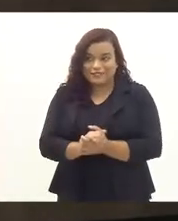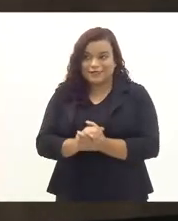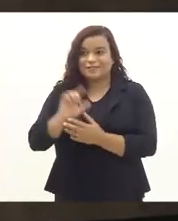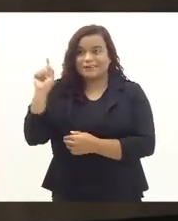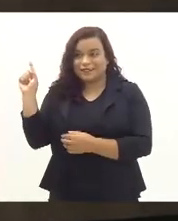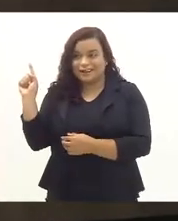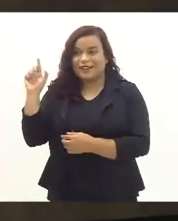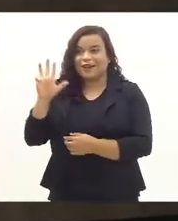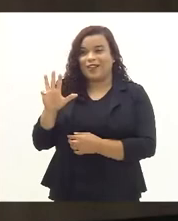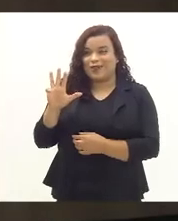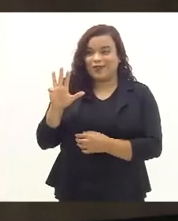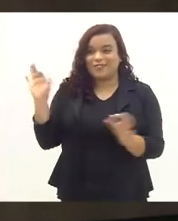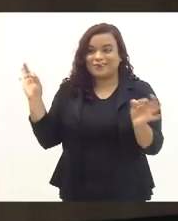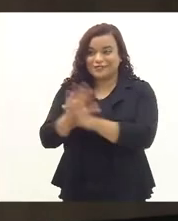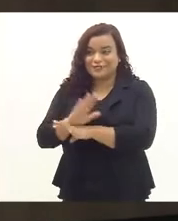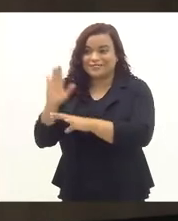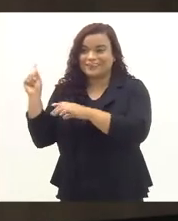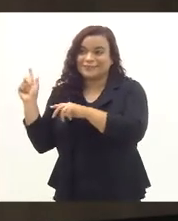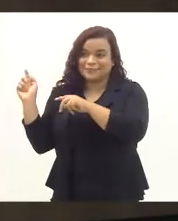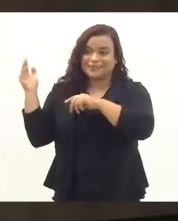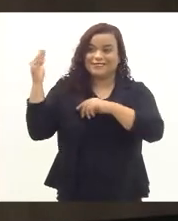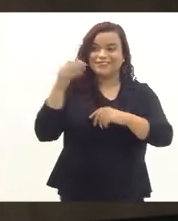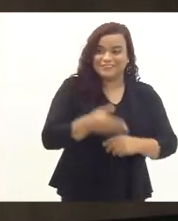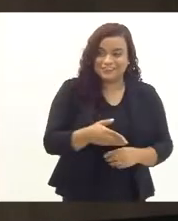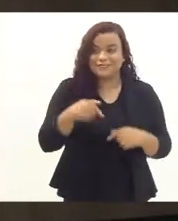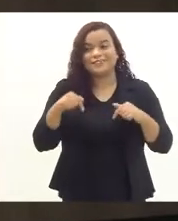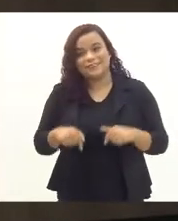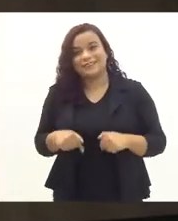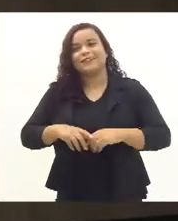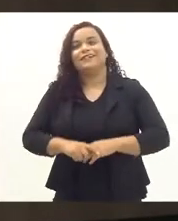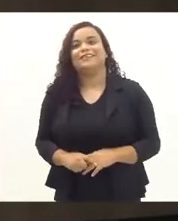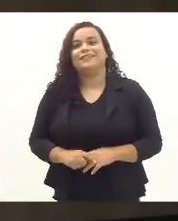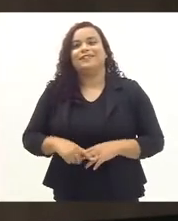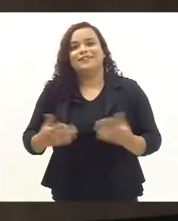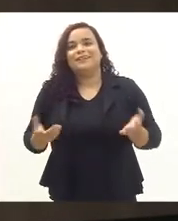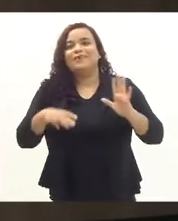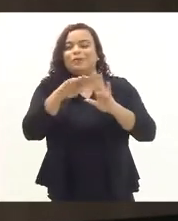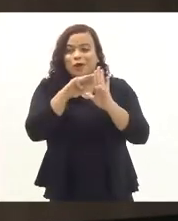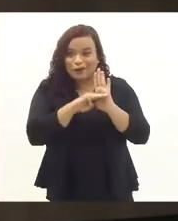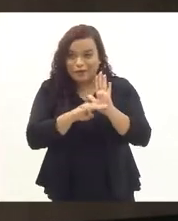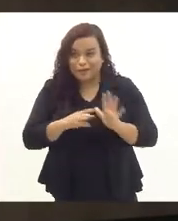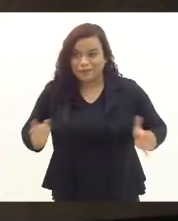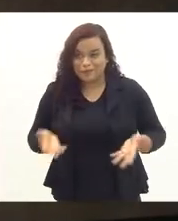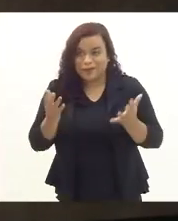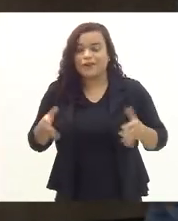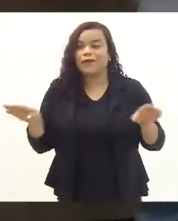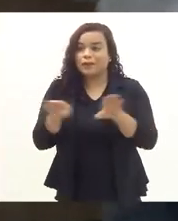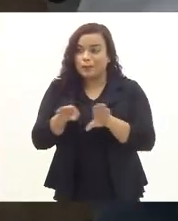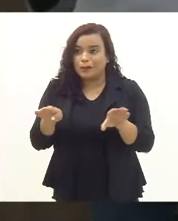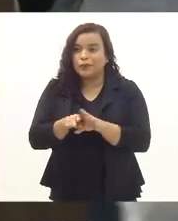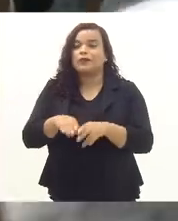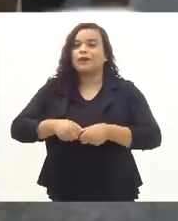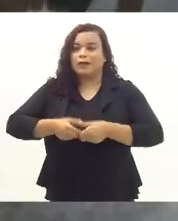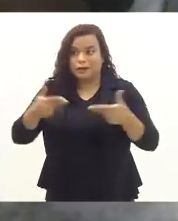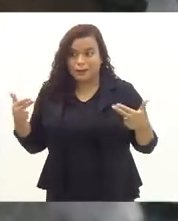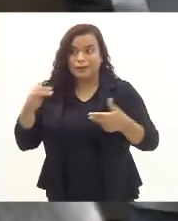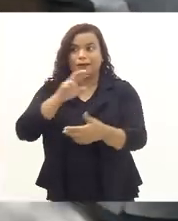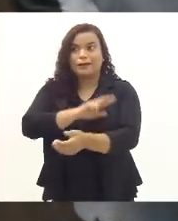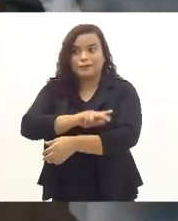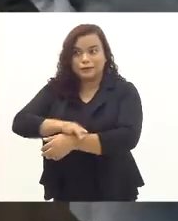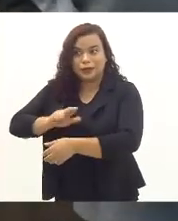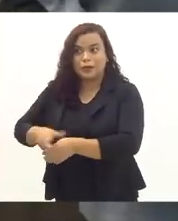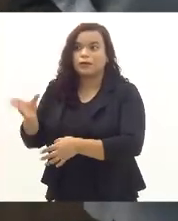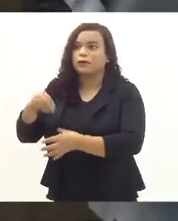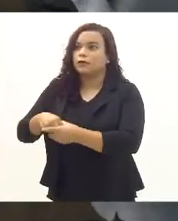presidente Lula o programa de promoção da Igualdade étnico-racial no mercado de trabalho